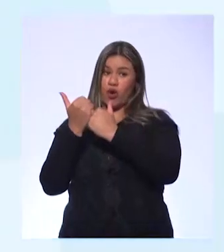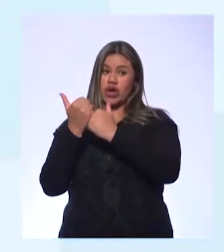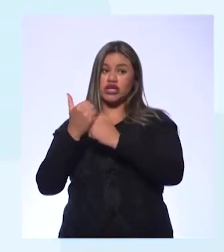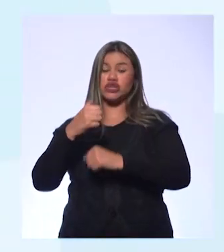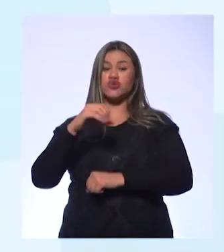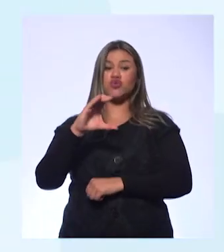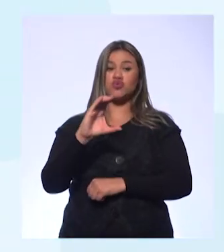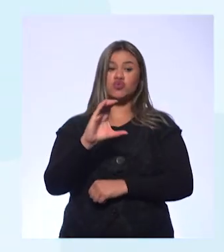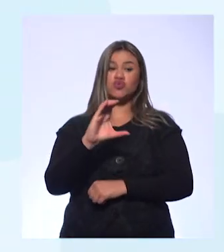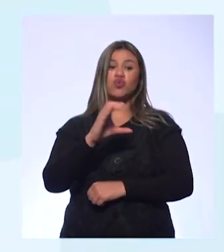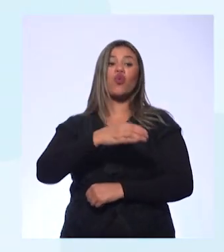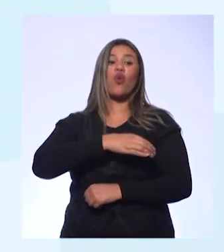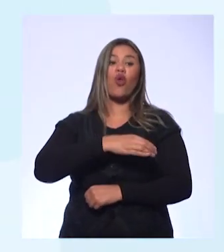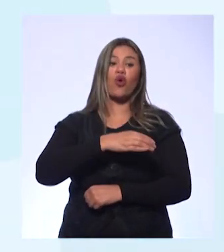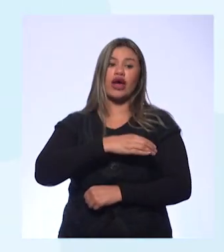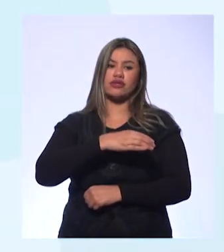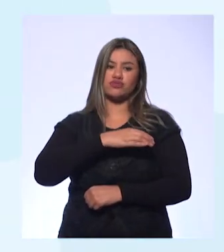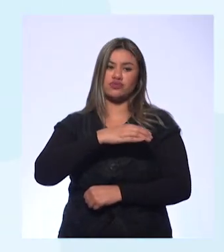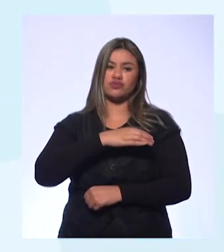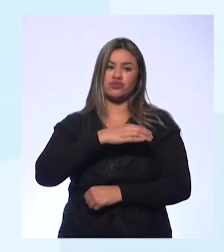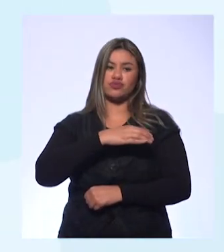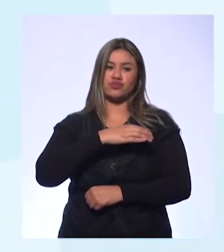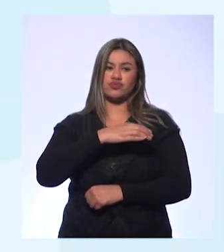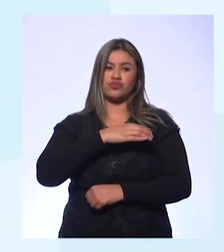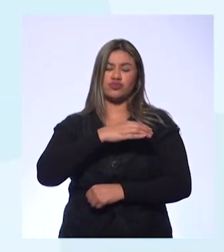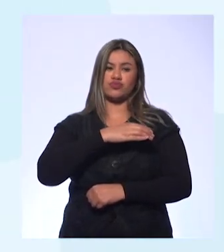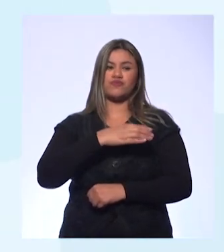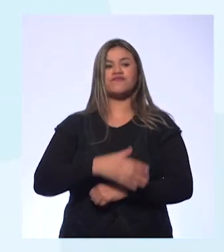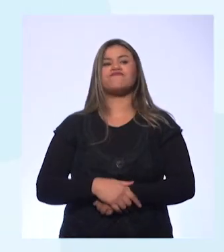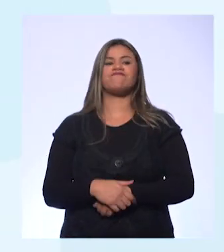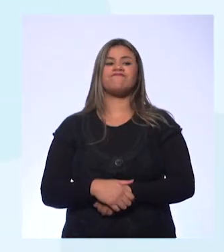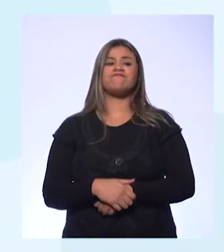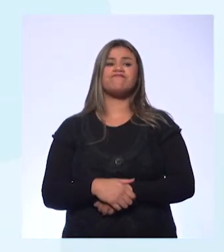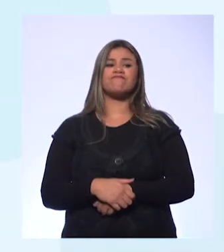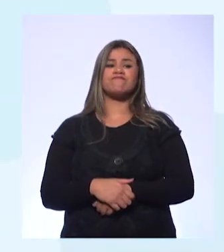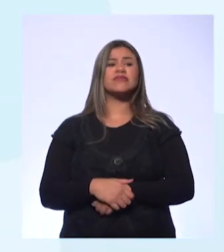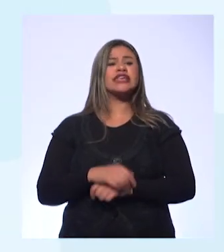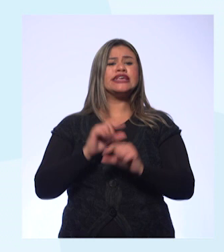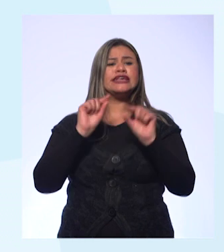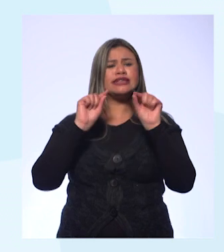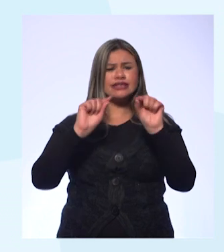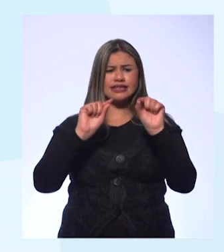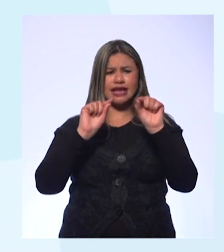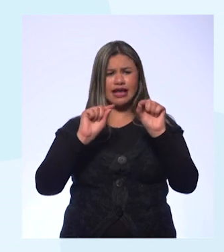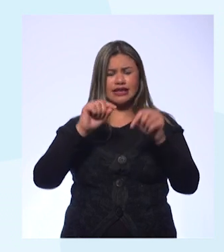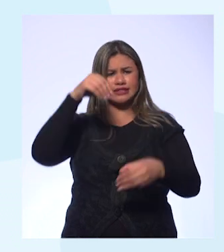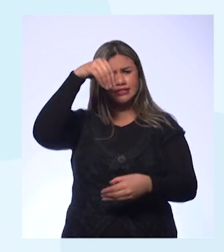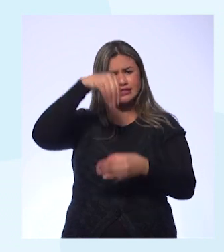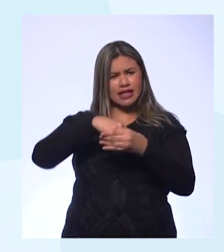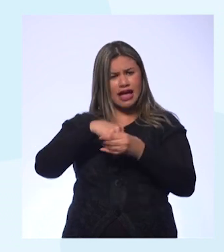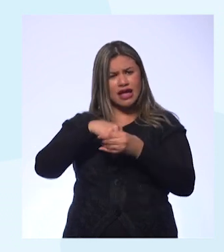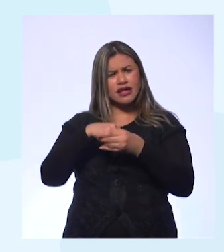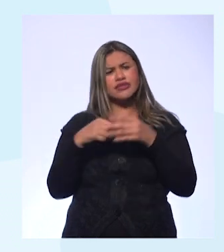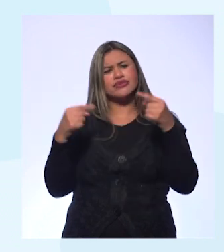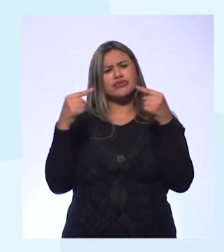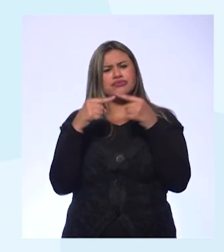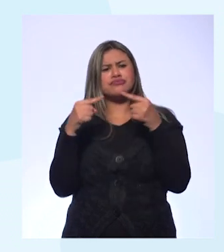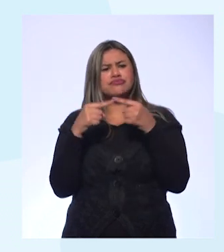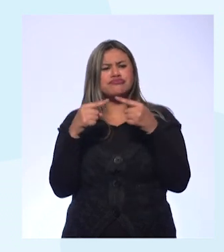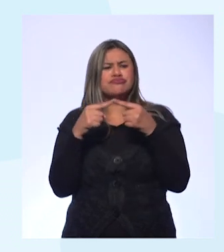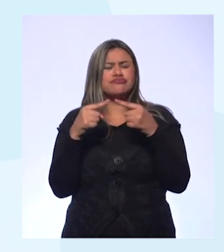e olha só e quem são os colorados dentro desse a